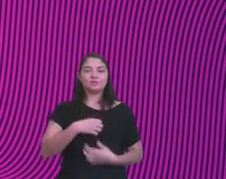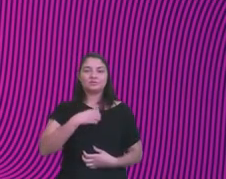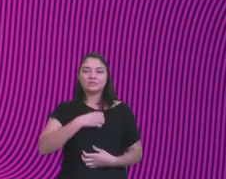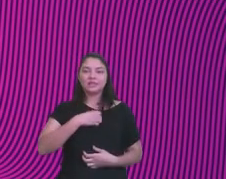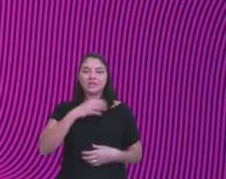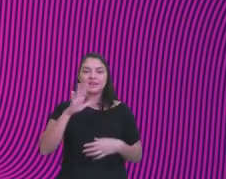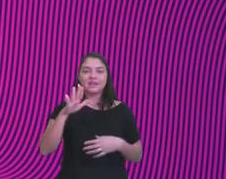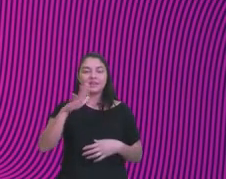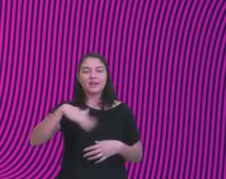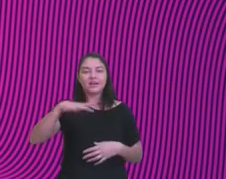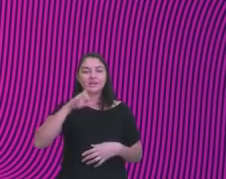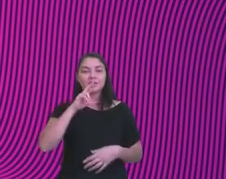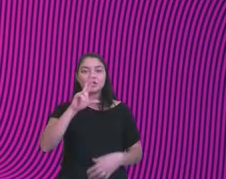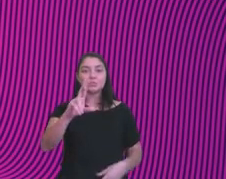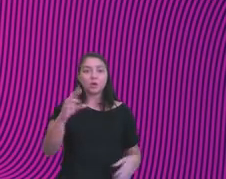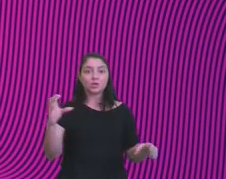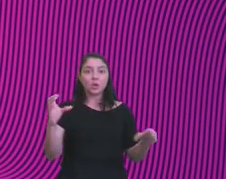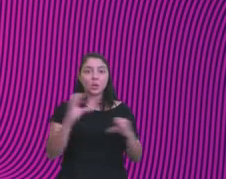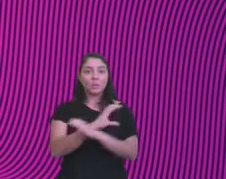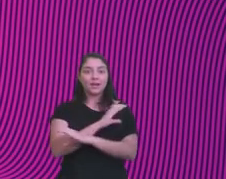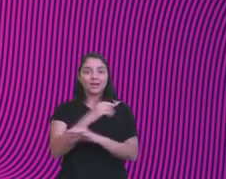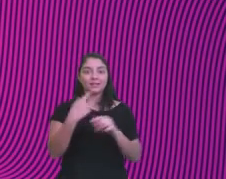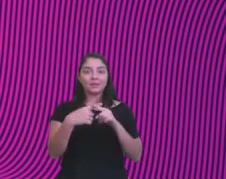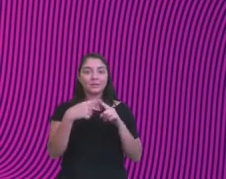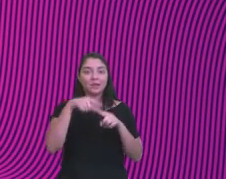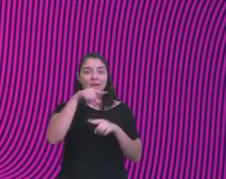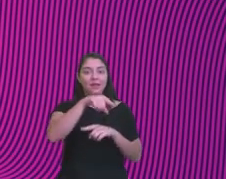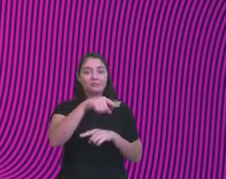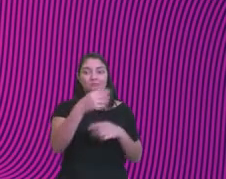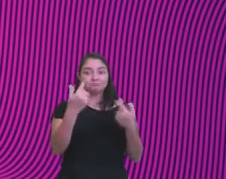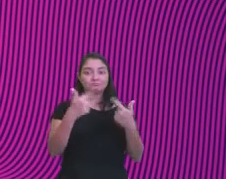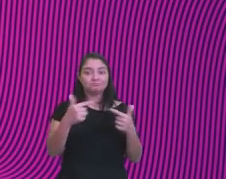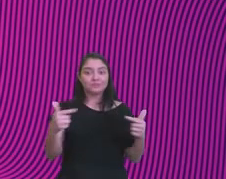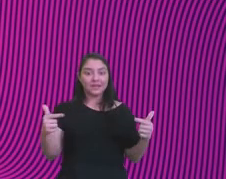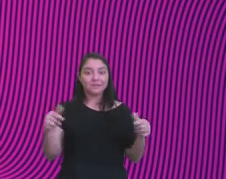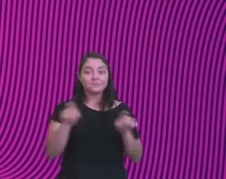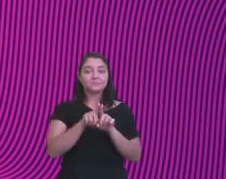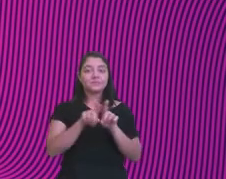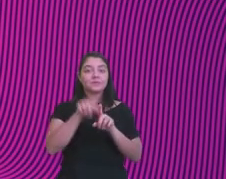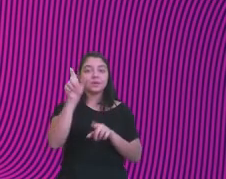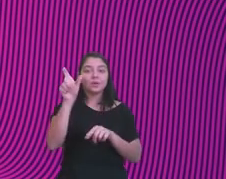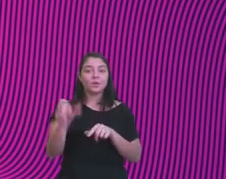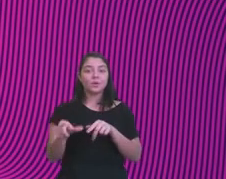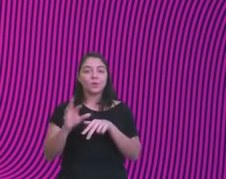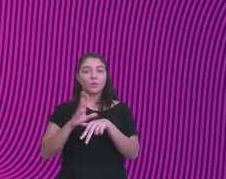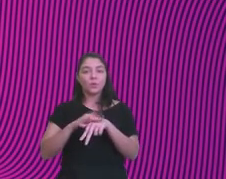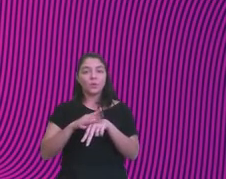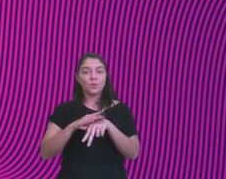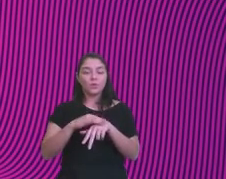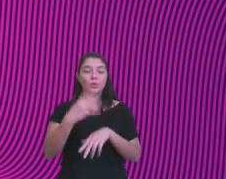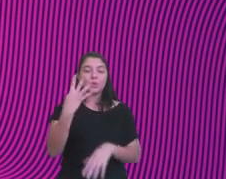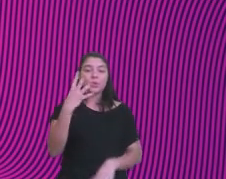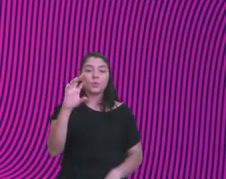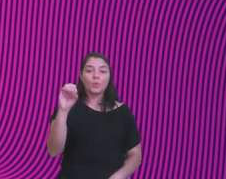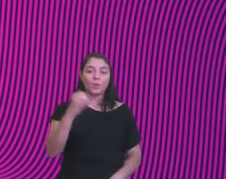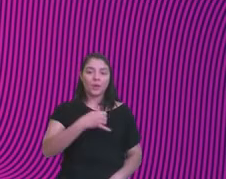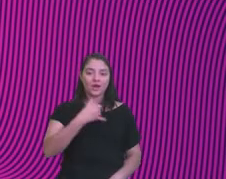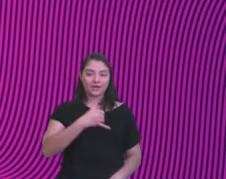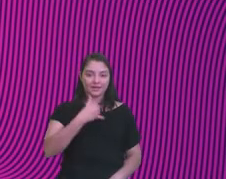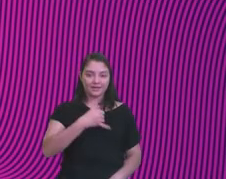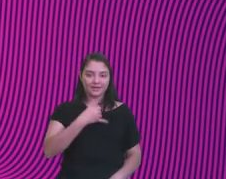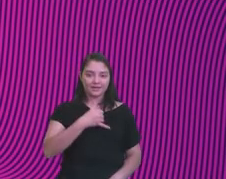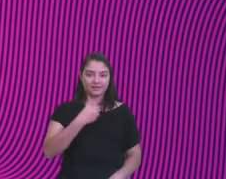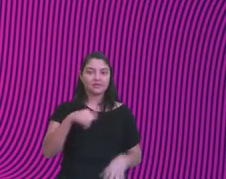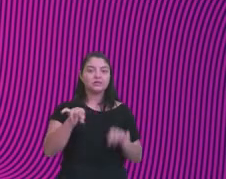resposta completa, né? Esse paciente tem 40 anos. Diante de uma resposta completa, eu gostaria